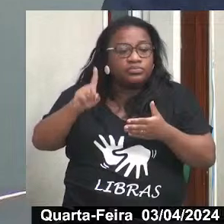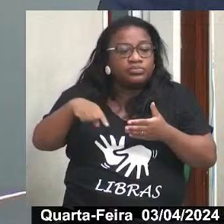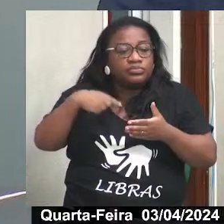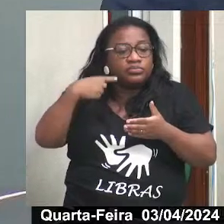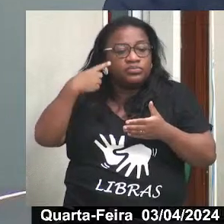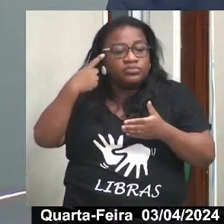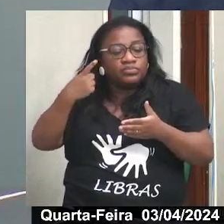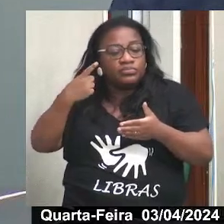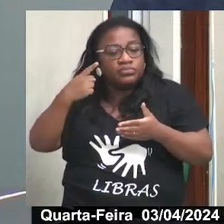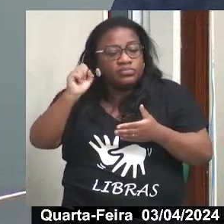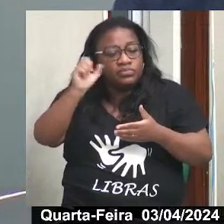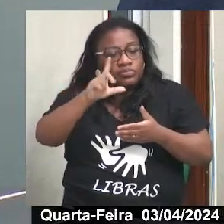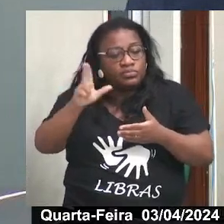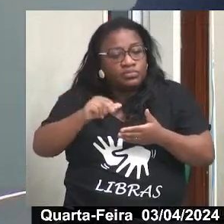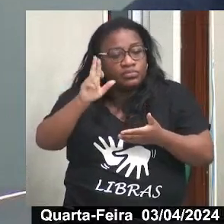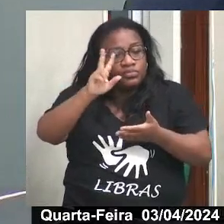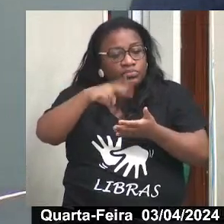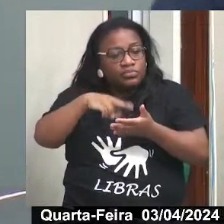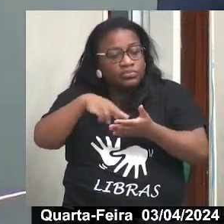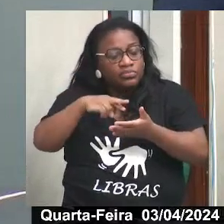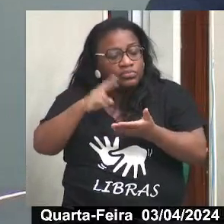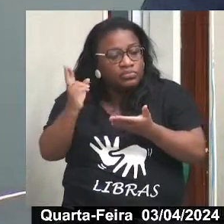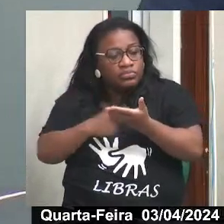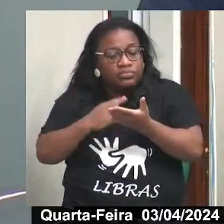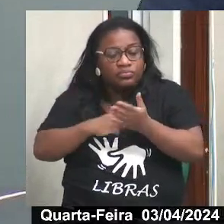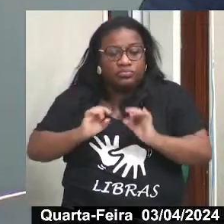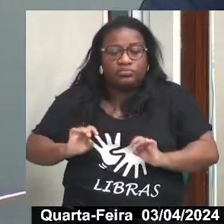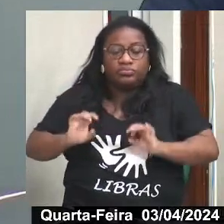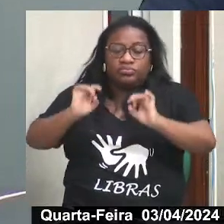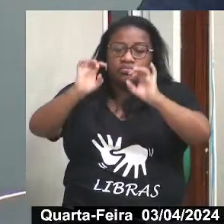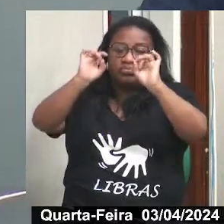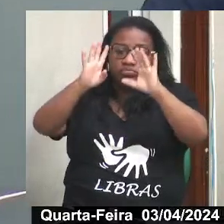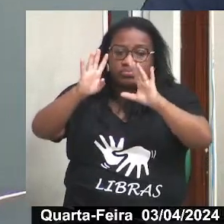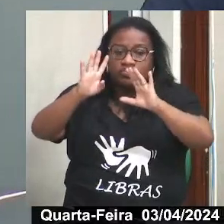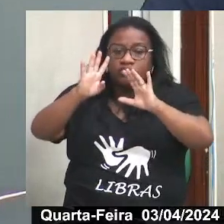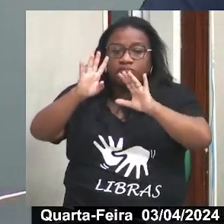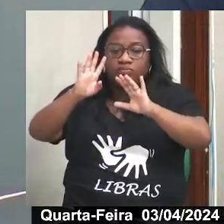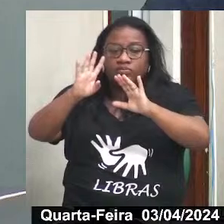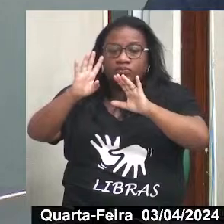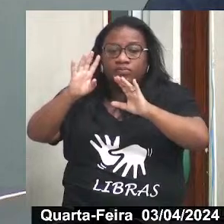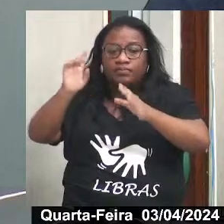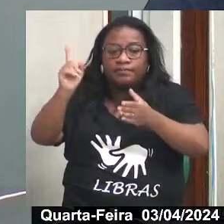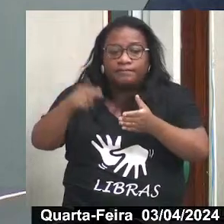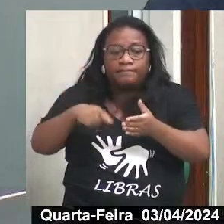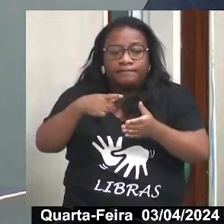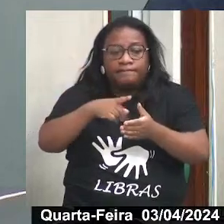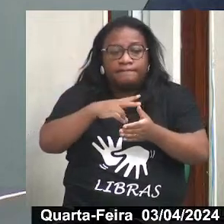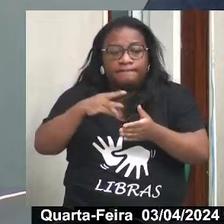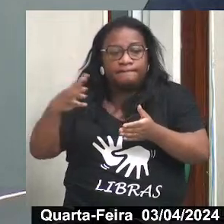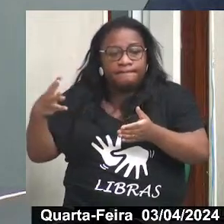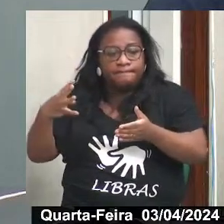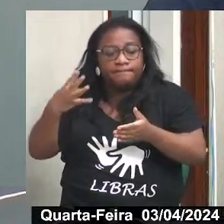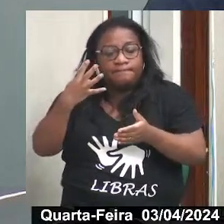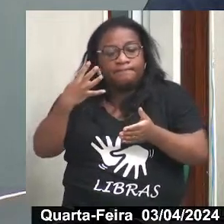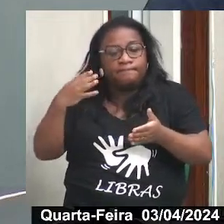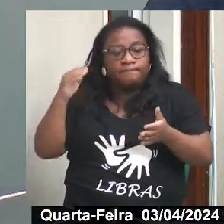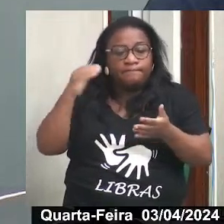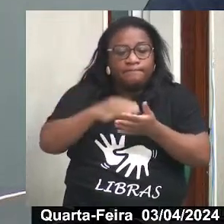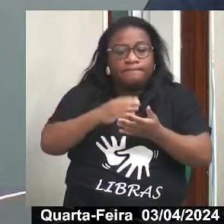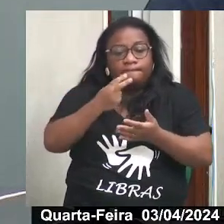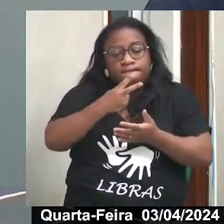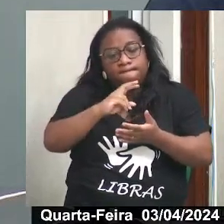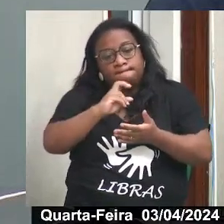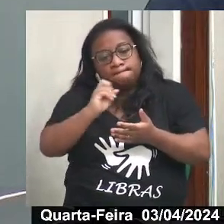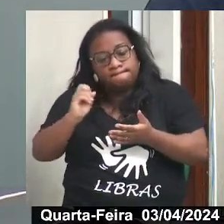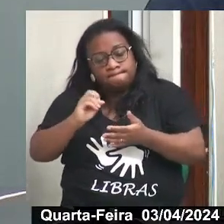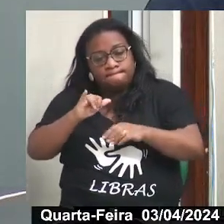seguida, a presidência, o senhor primeiro secretário, que fizesse a leitura do requerimento de urgência especial ao projeto de lei complementar 6/24. Em votação, aprovado com 12